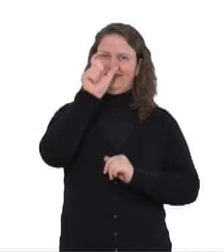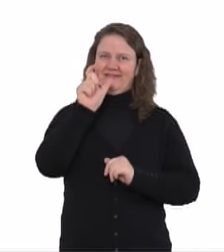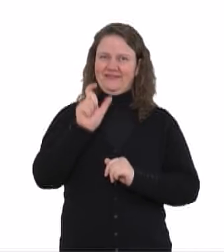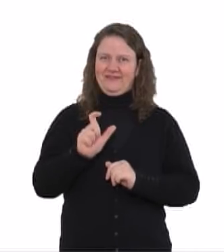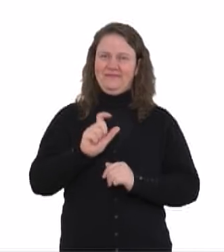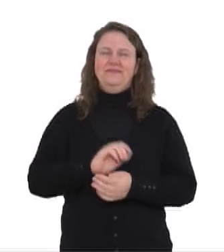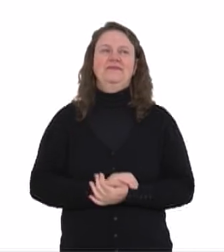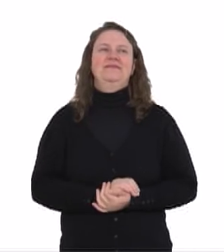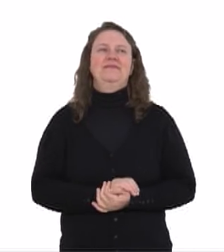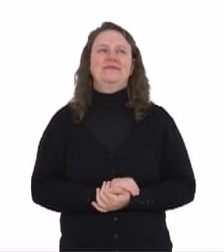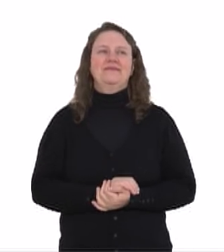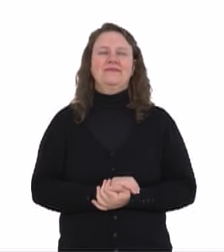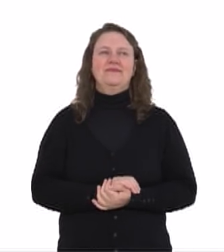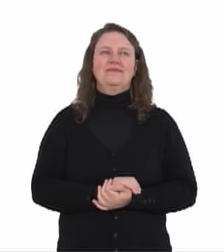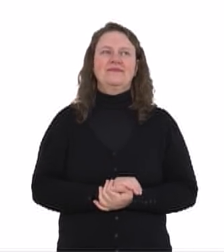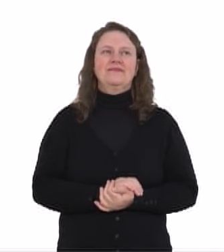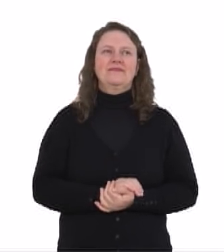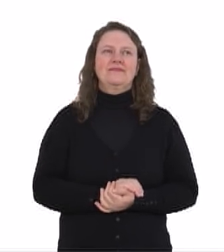February,